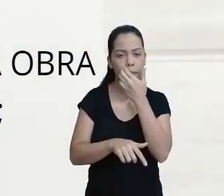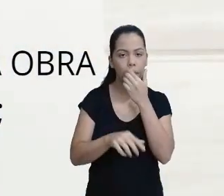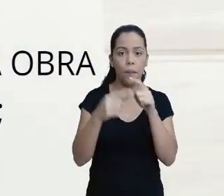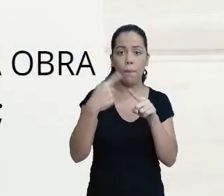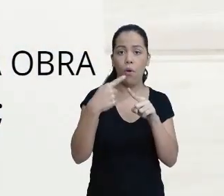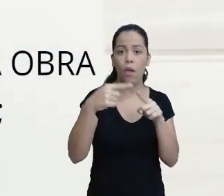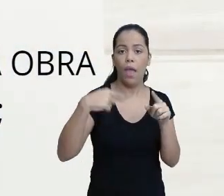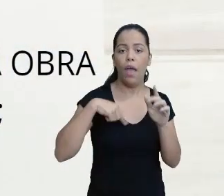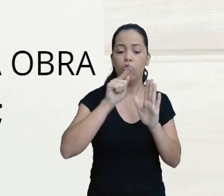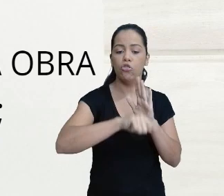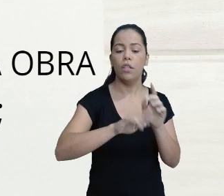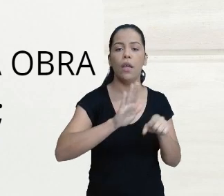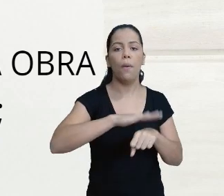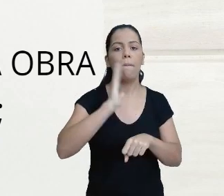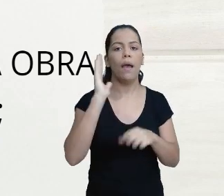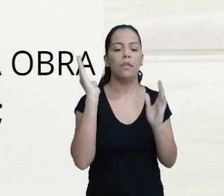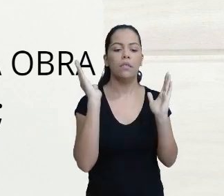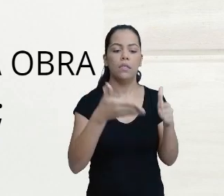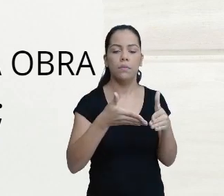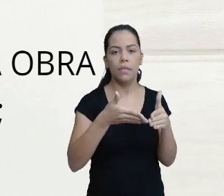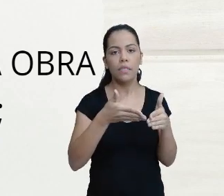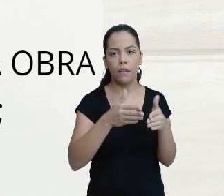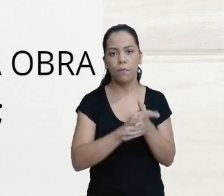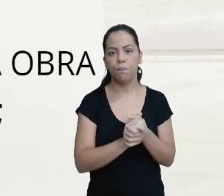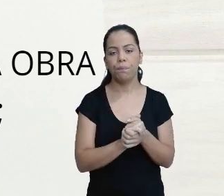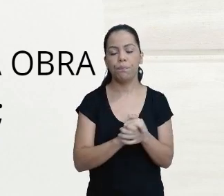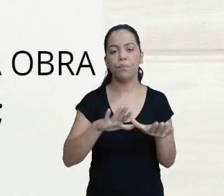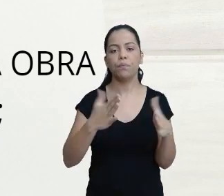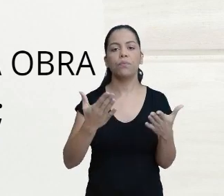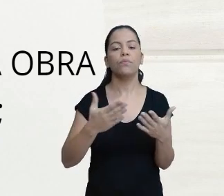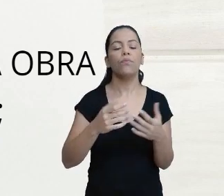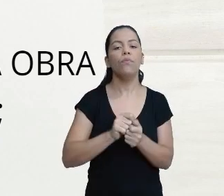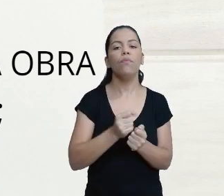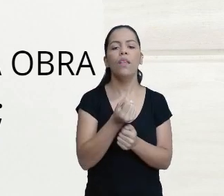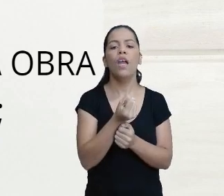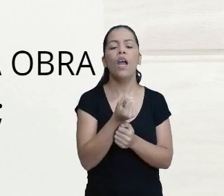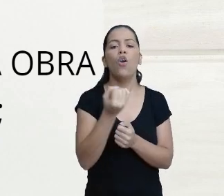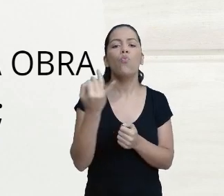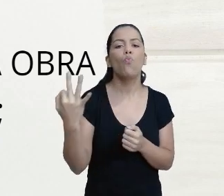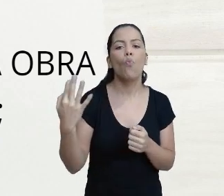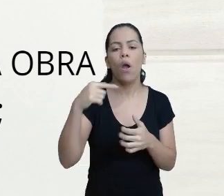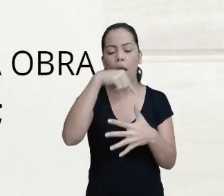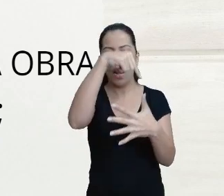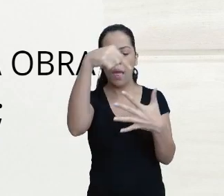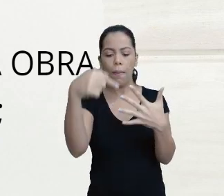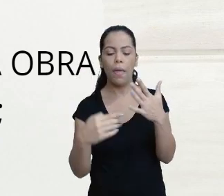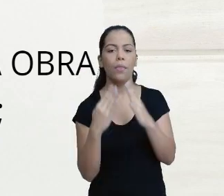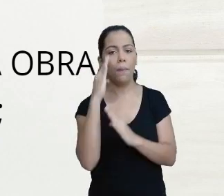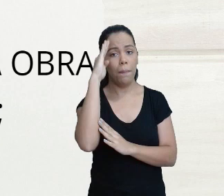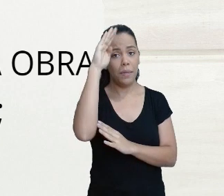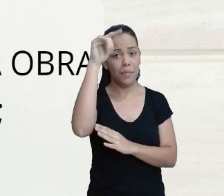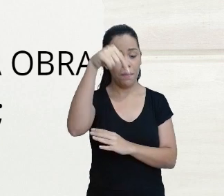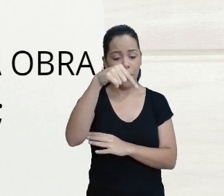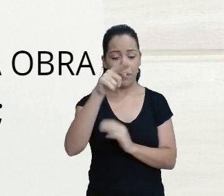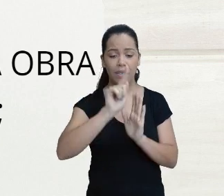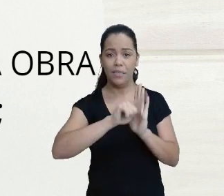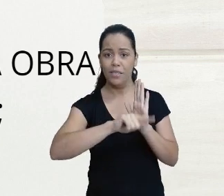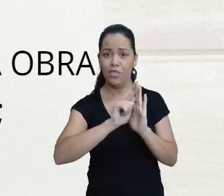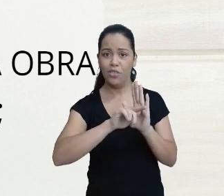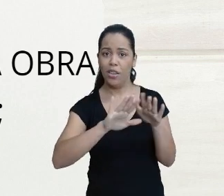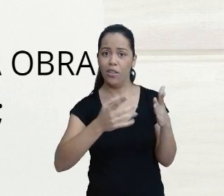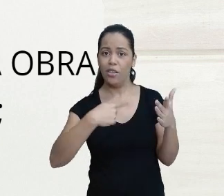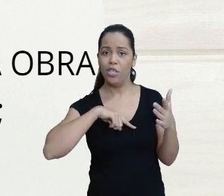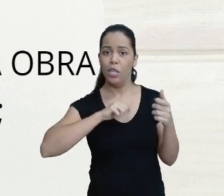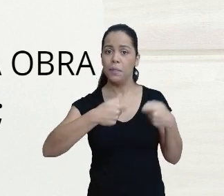Então, quais são os principais elementos dessa obra, desse gênero, perdão? A gente precisa primeiro de